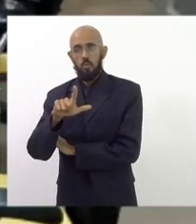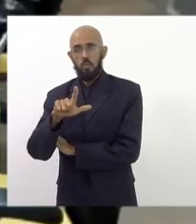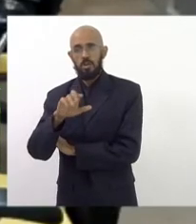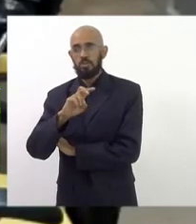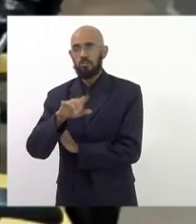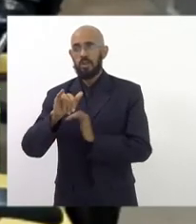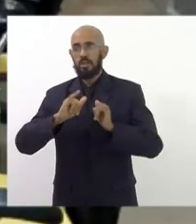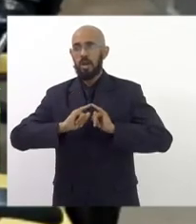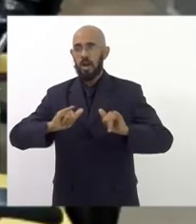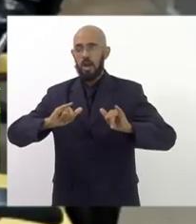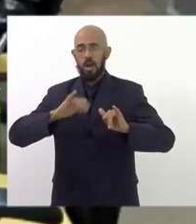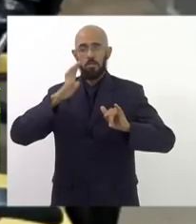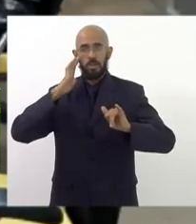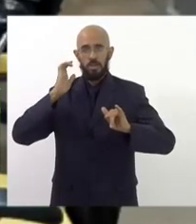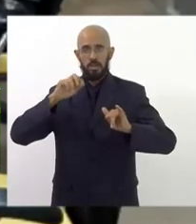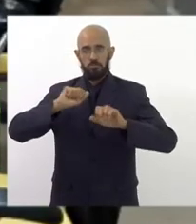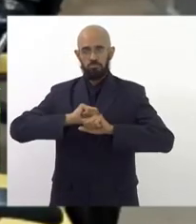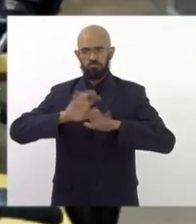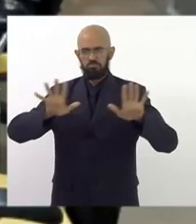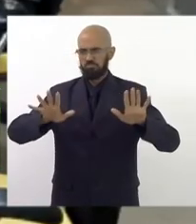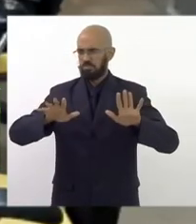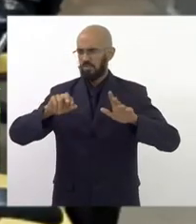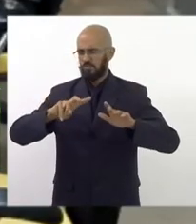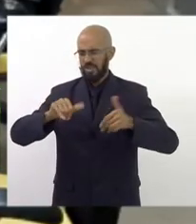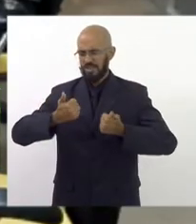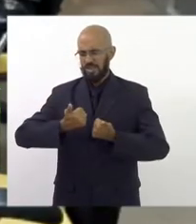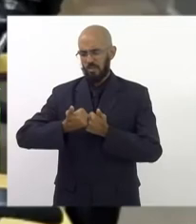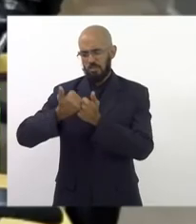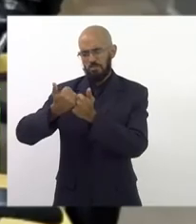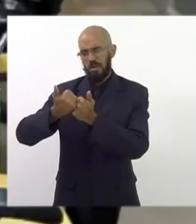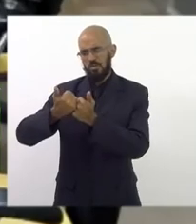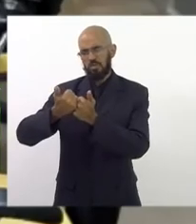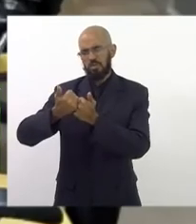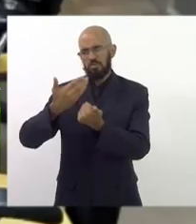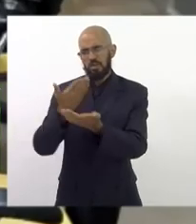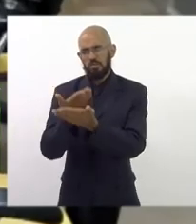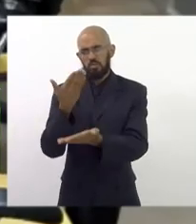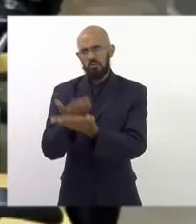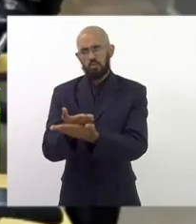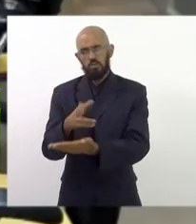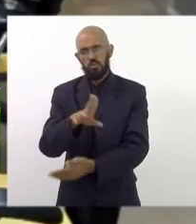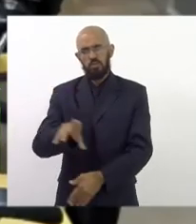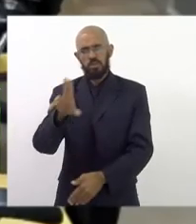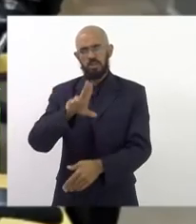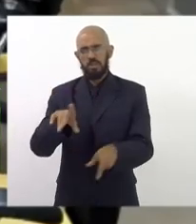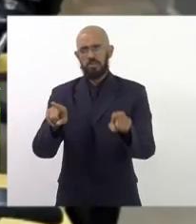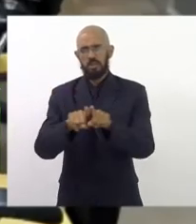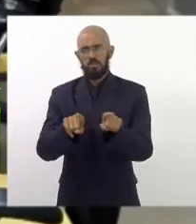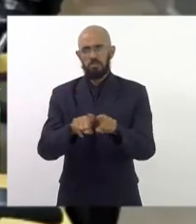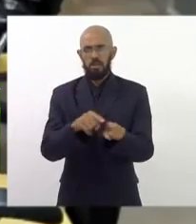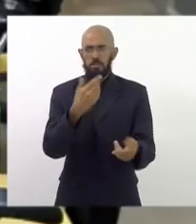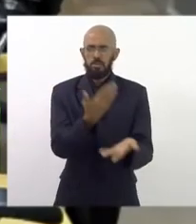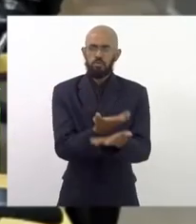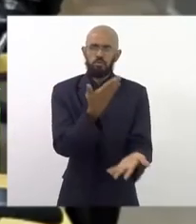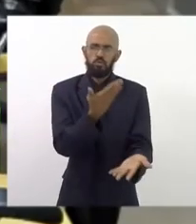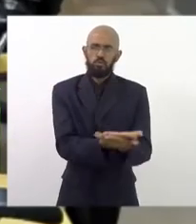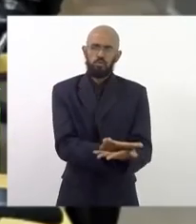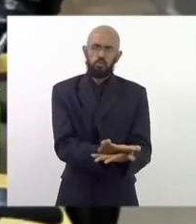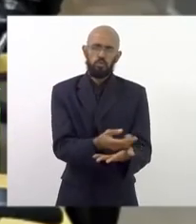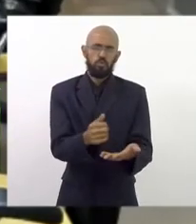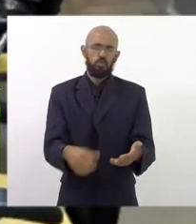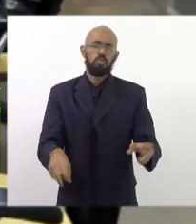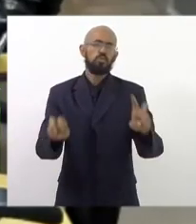total transparência, vai servir de base para estudos, tanto acadêmicos quanto estudos sobre